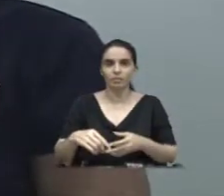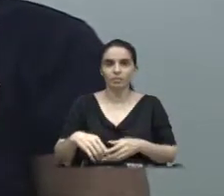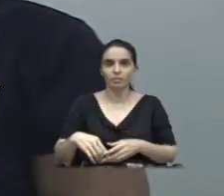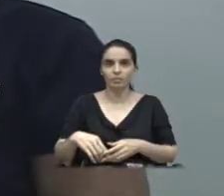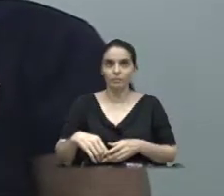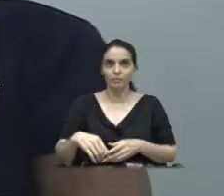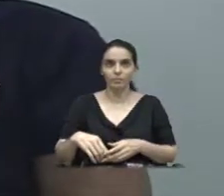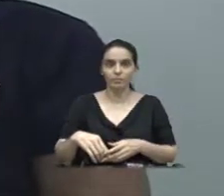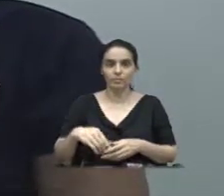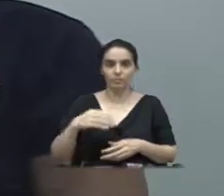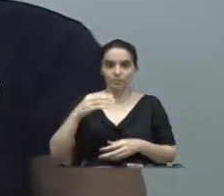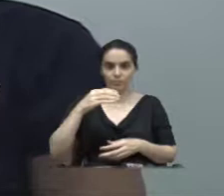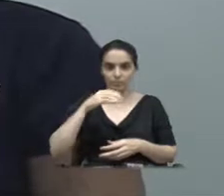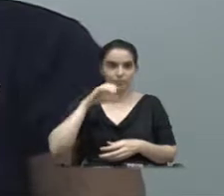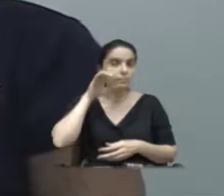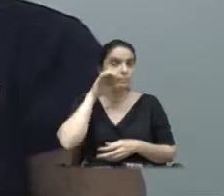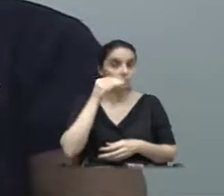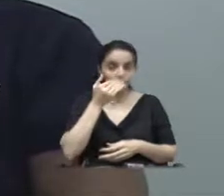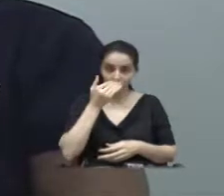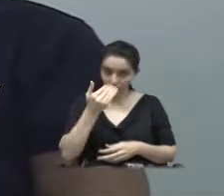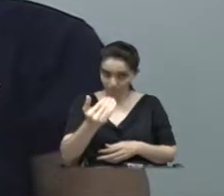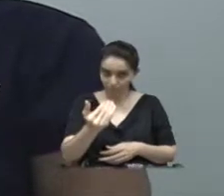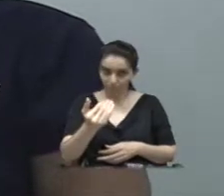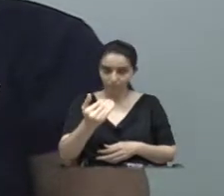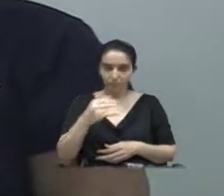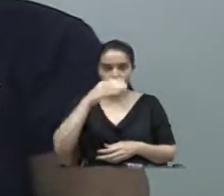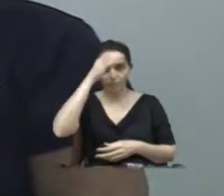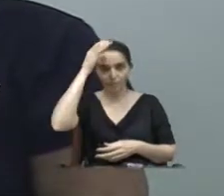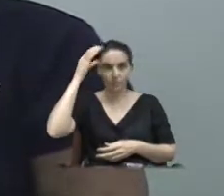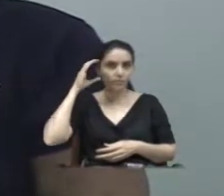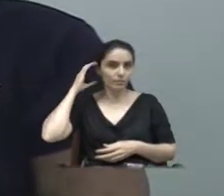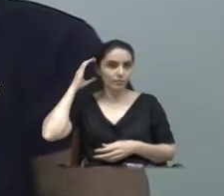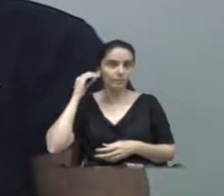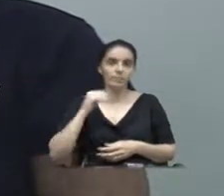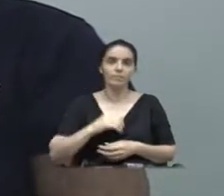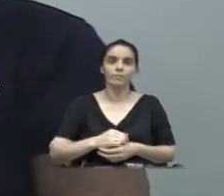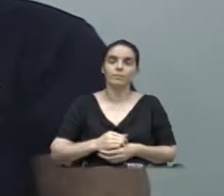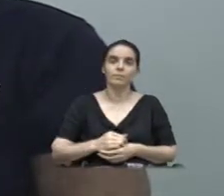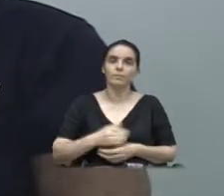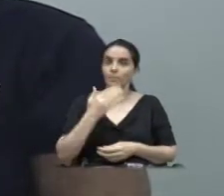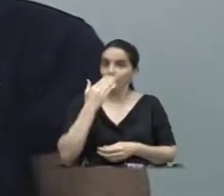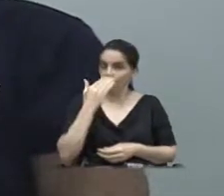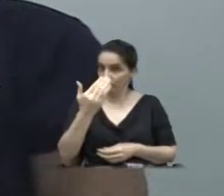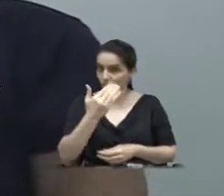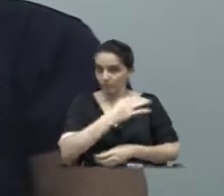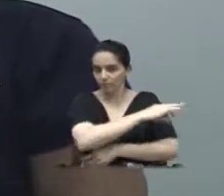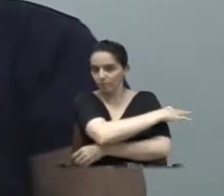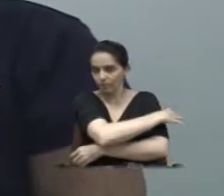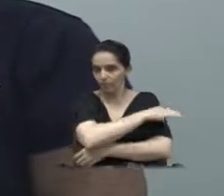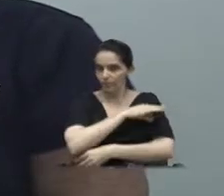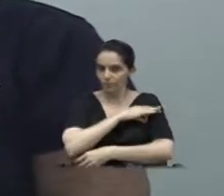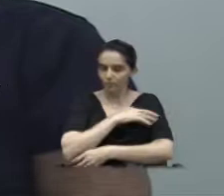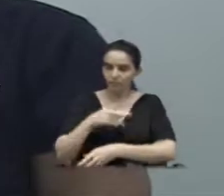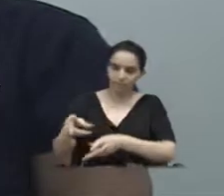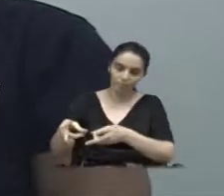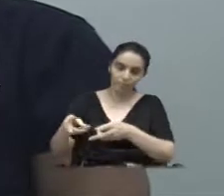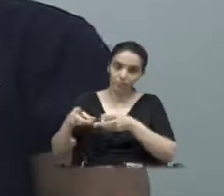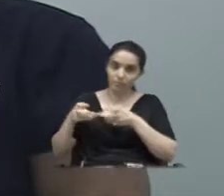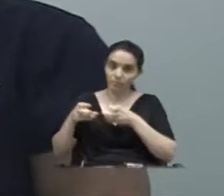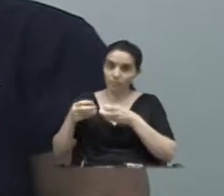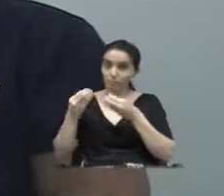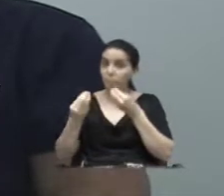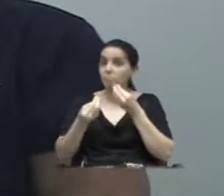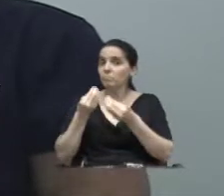está trabalhando nesse assunto também, ao senhor prefeito, que dê uma olhada como é que estão funcionando hoje